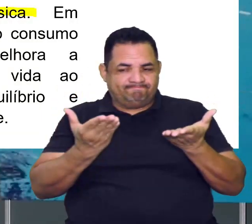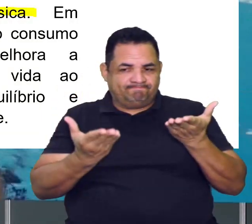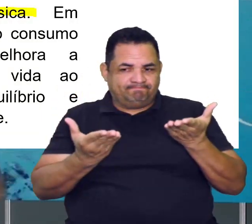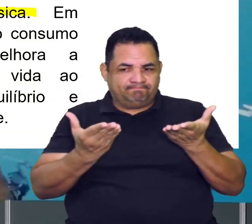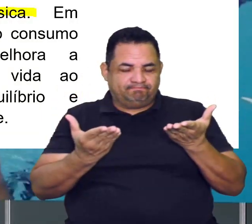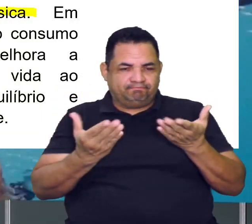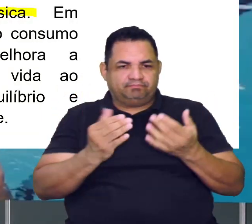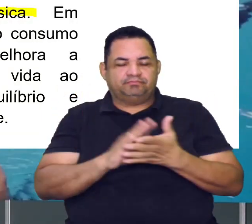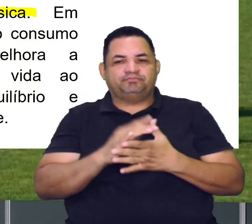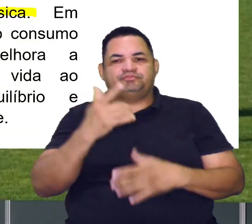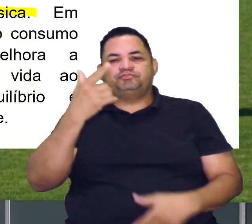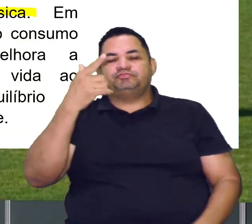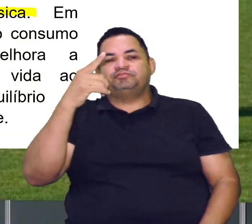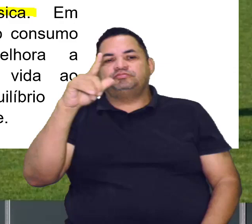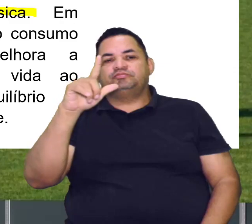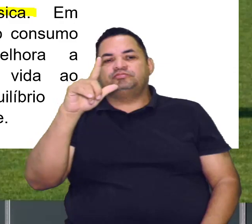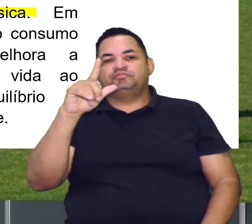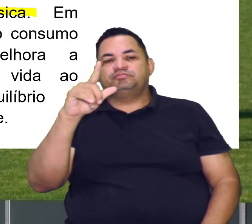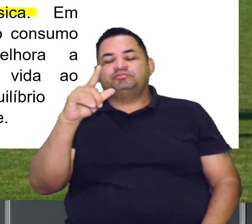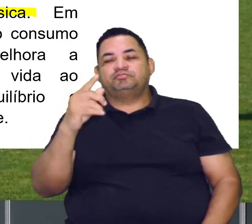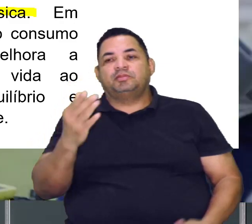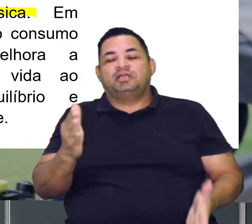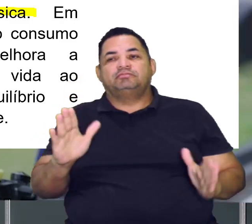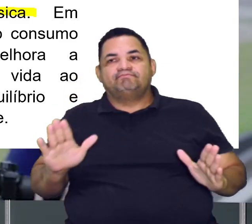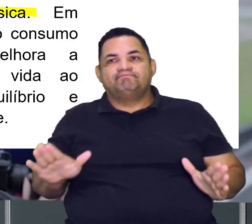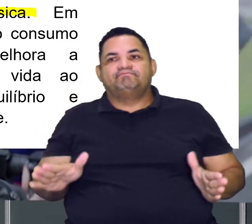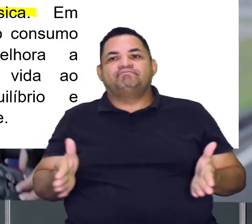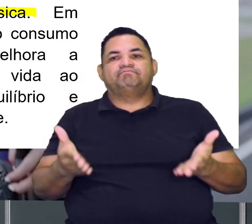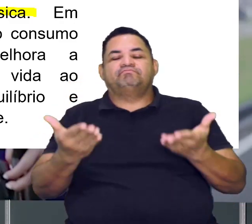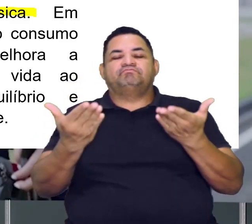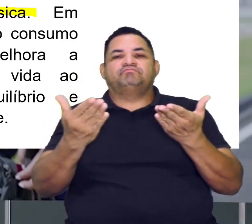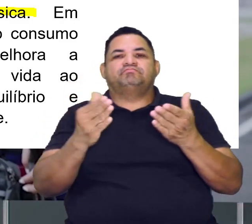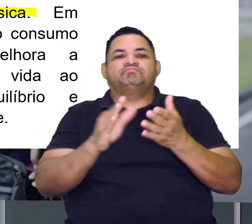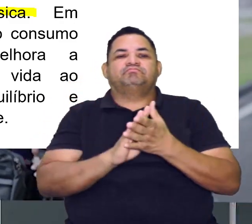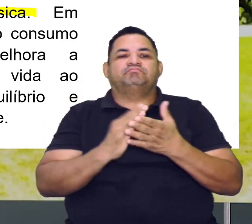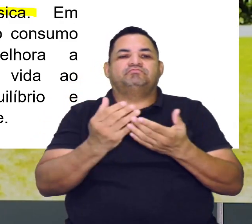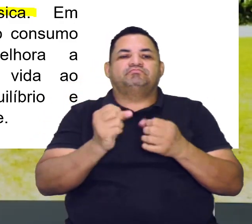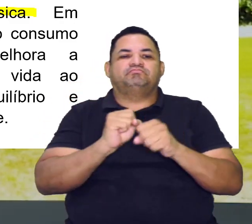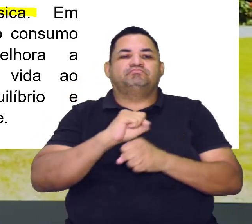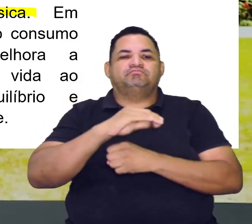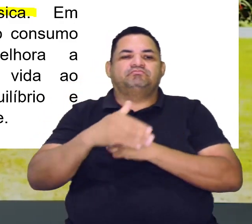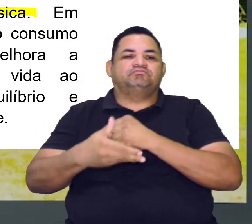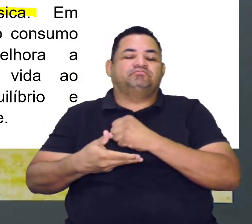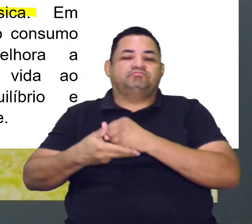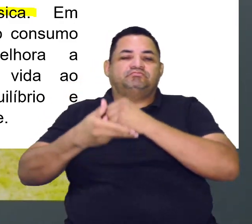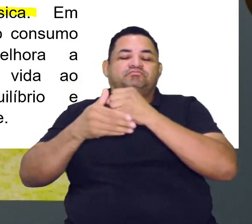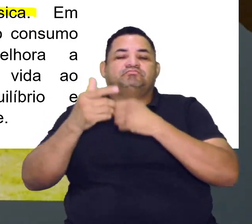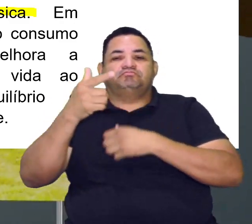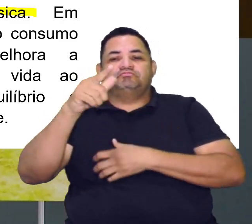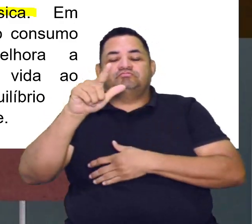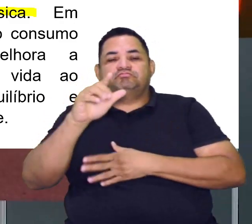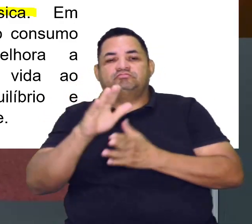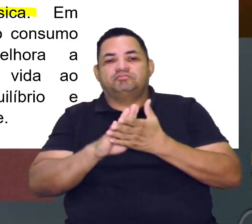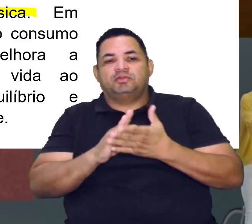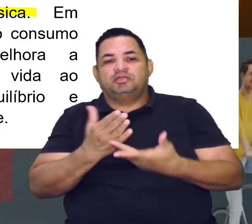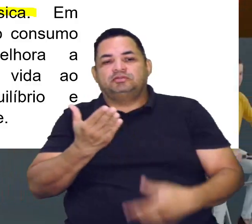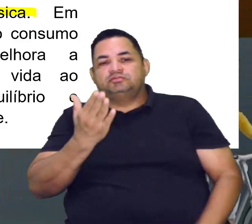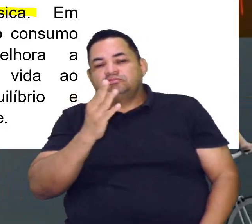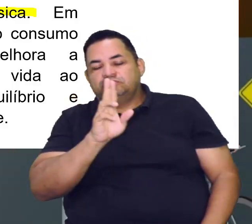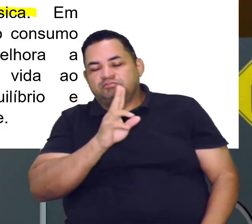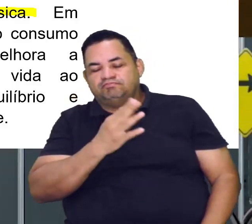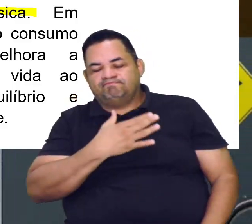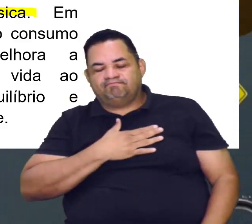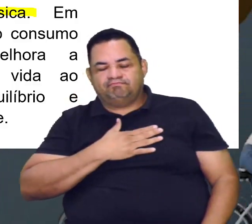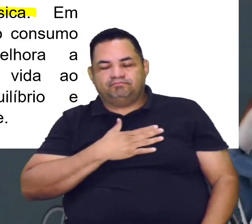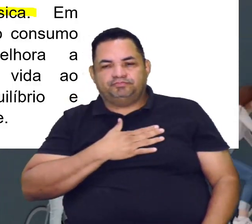nele, eu consigo aí promover aí até mesmo sustentabilidade, eu consigo me utilizar muito bem